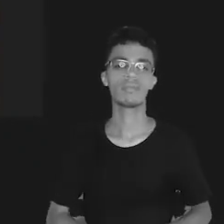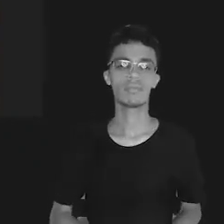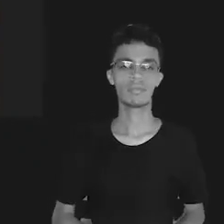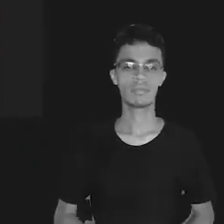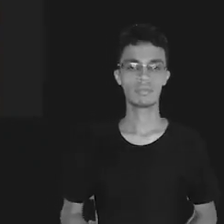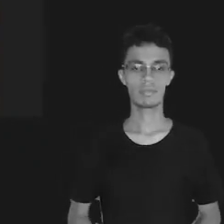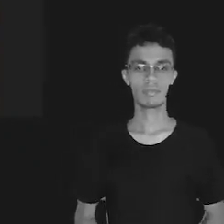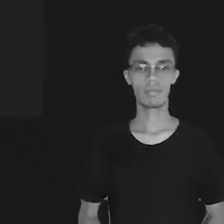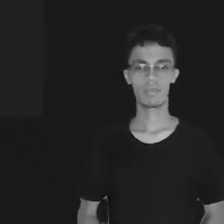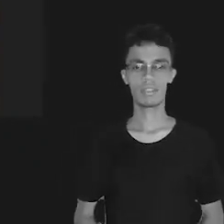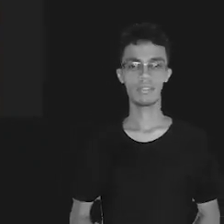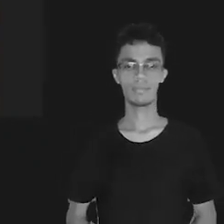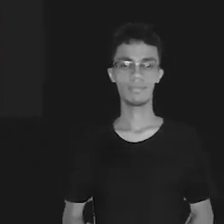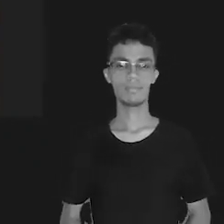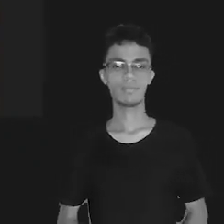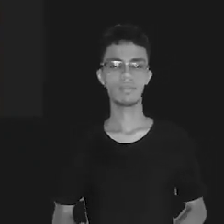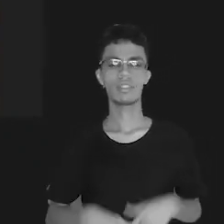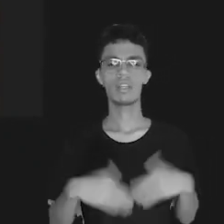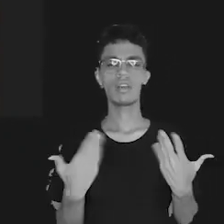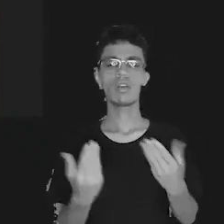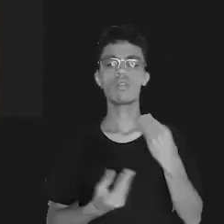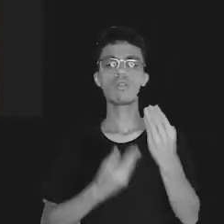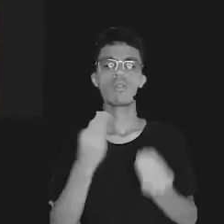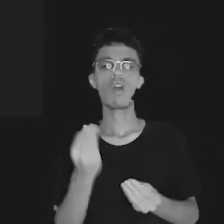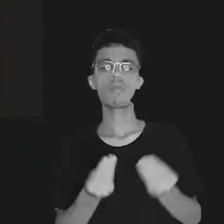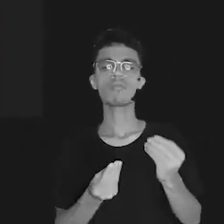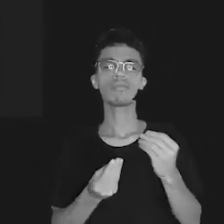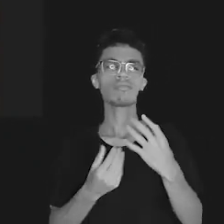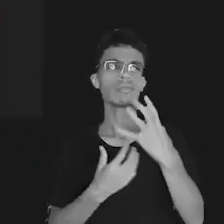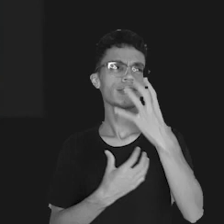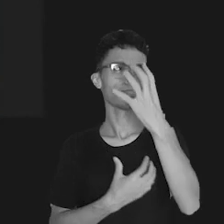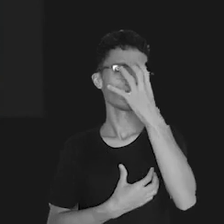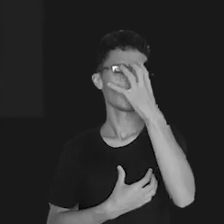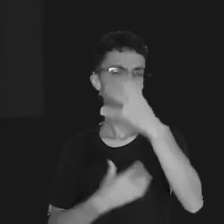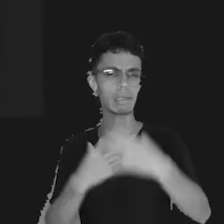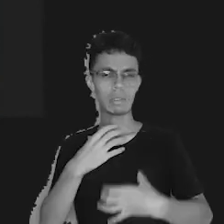Sim. Então, como era? Como era?